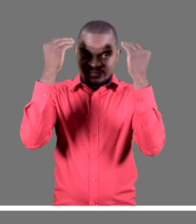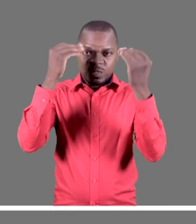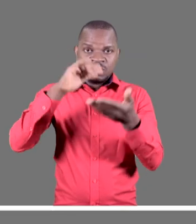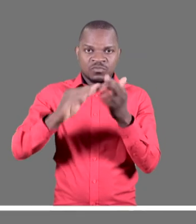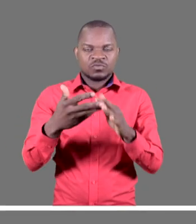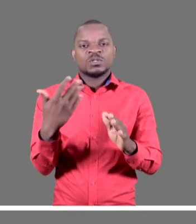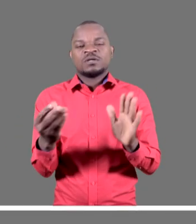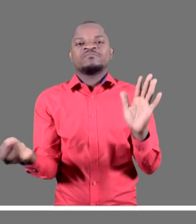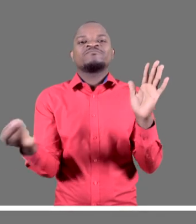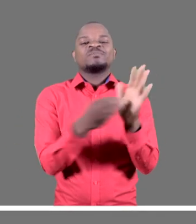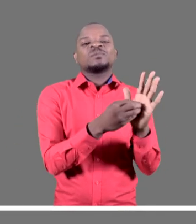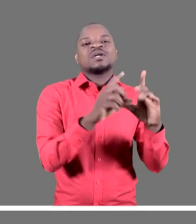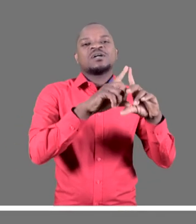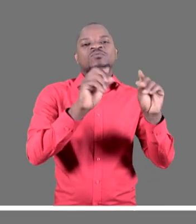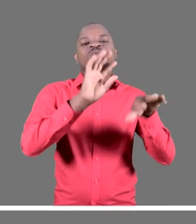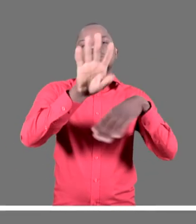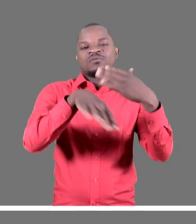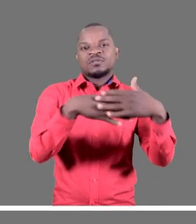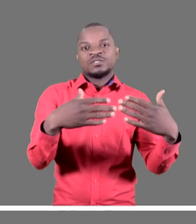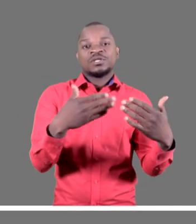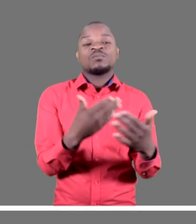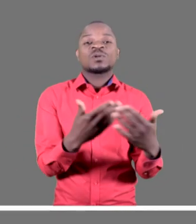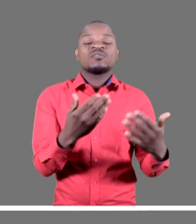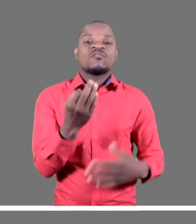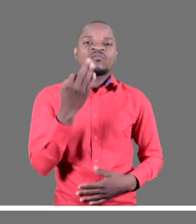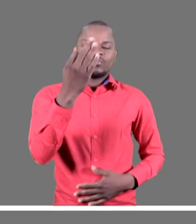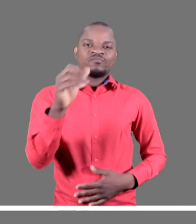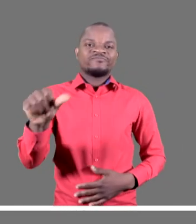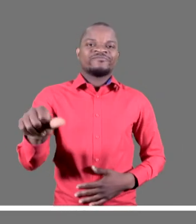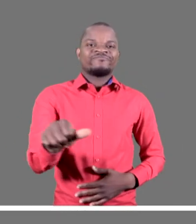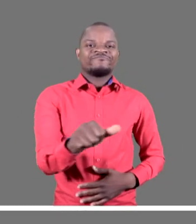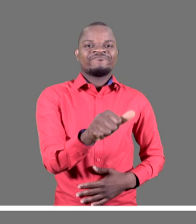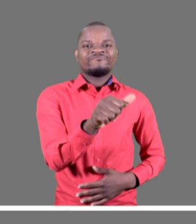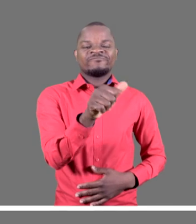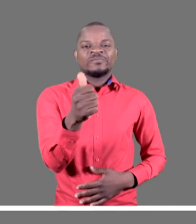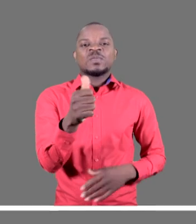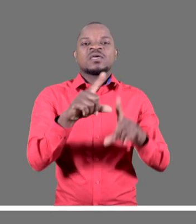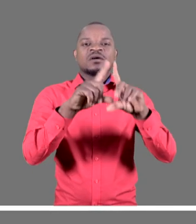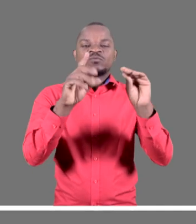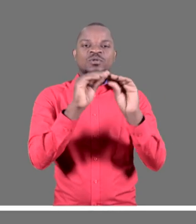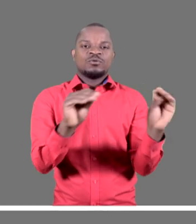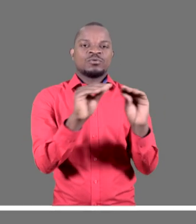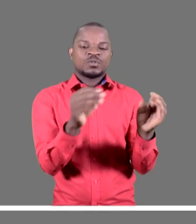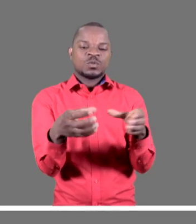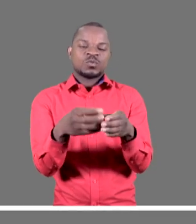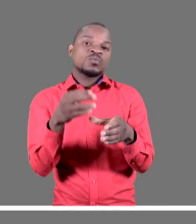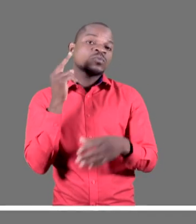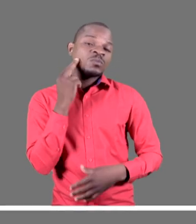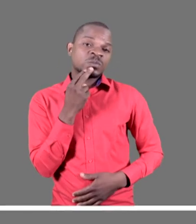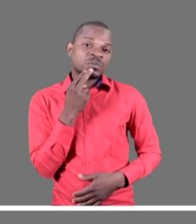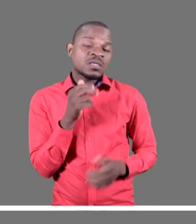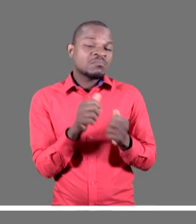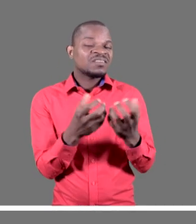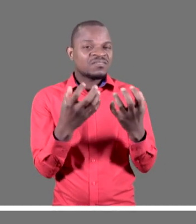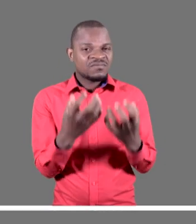disciplina como língua de sinais básico, para no futuro que haja melhor educação dos surdos dentro da sala de aula. Mas